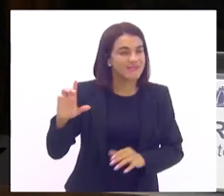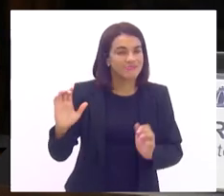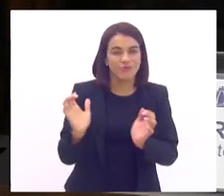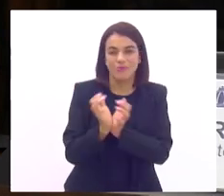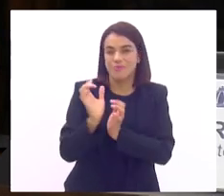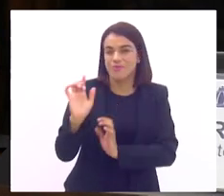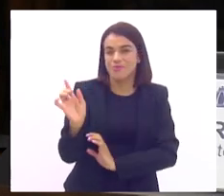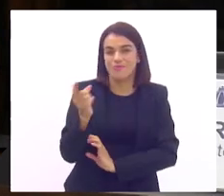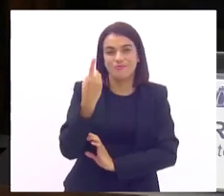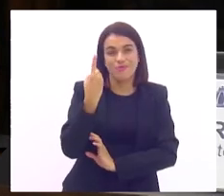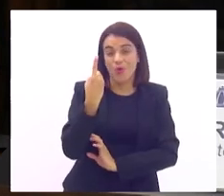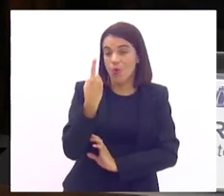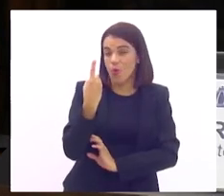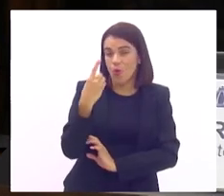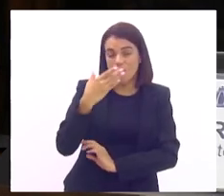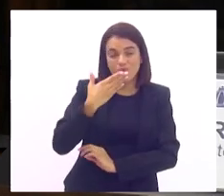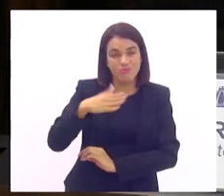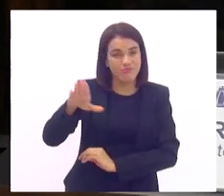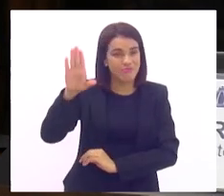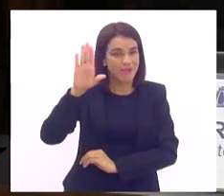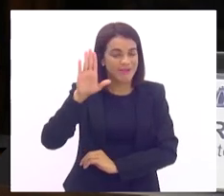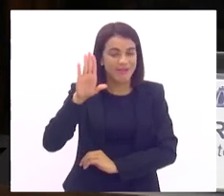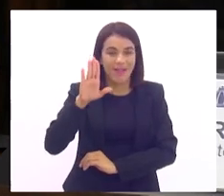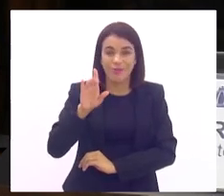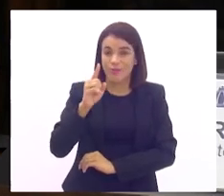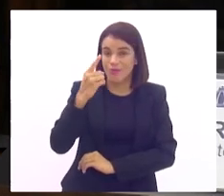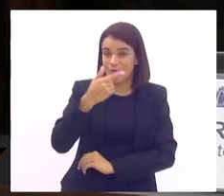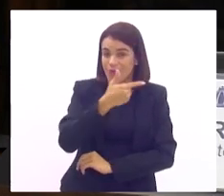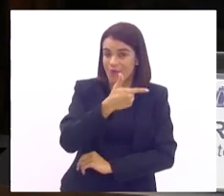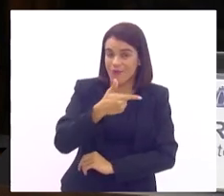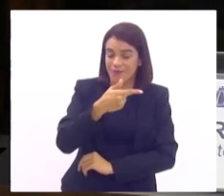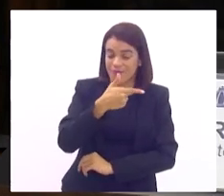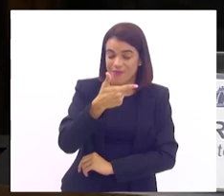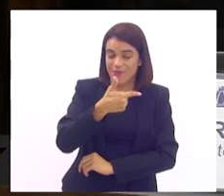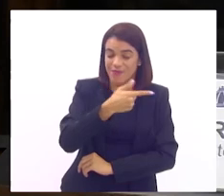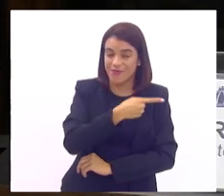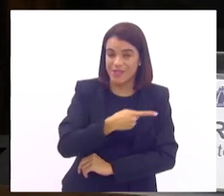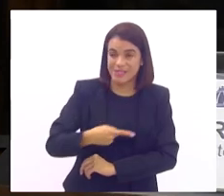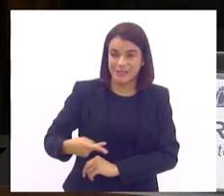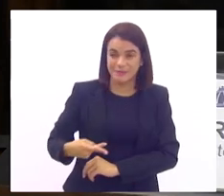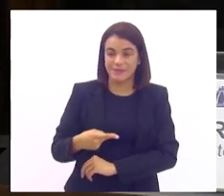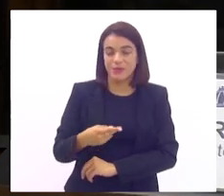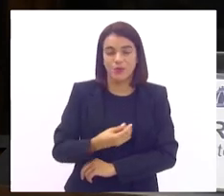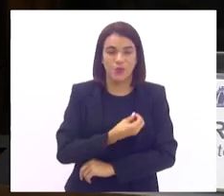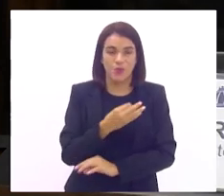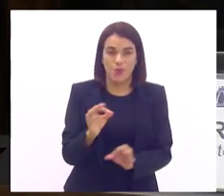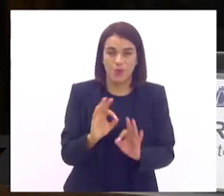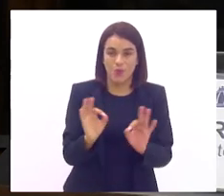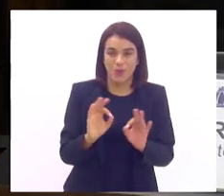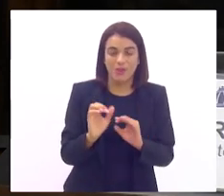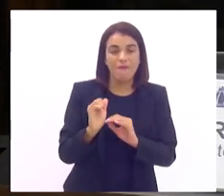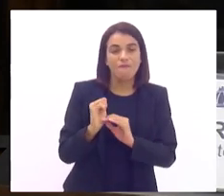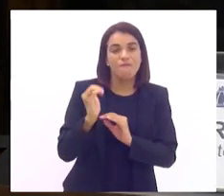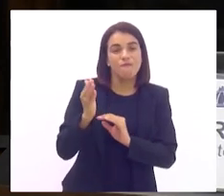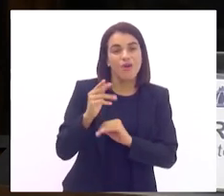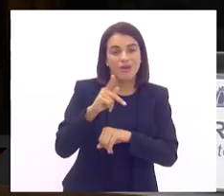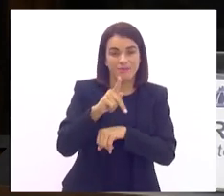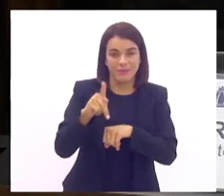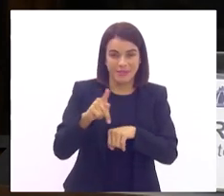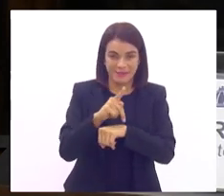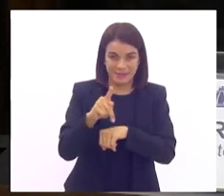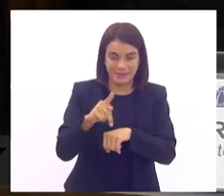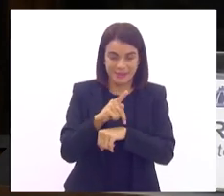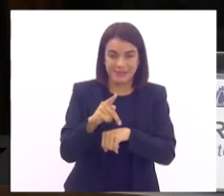chapa única com um só candidato, o vice-presidente Rafael Machado, que não se encontra presente, que está fora do país, num outro